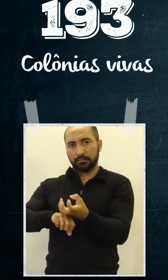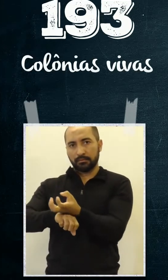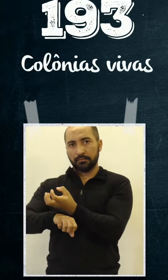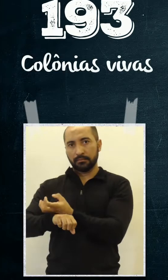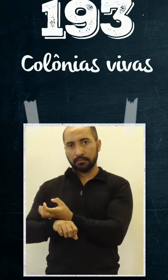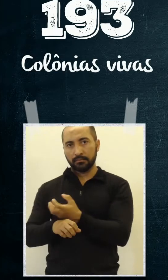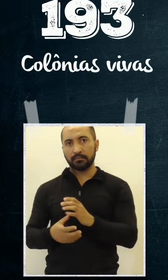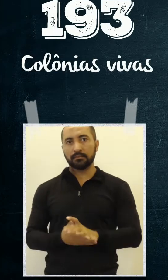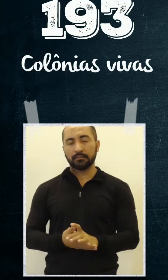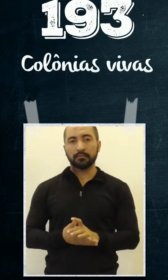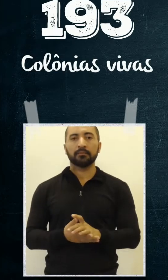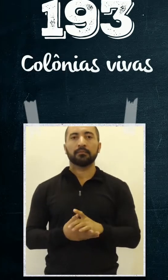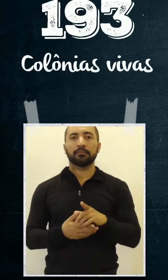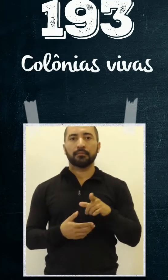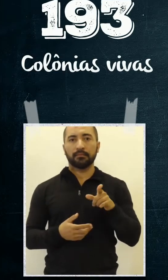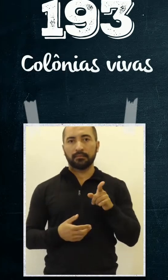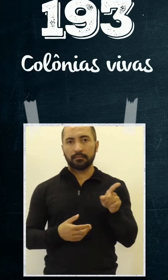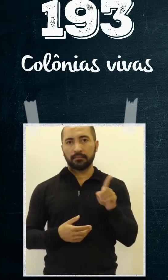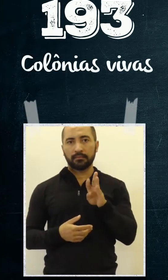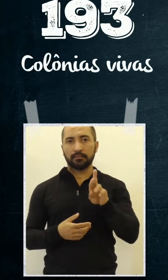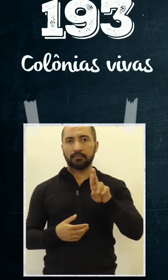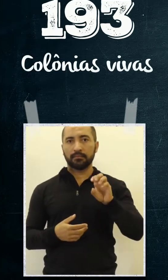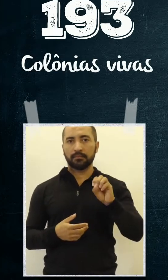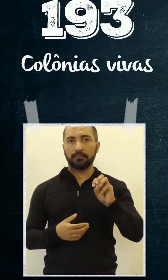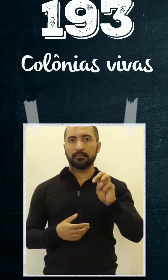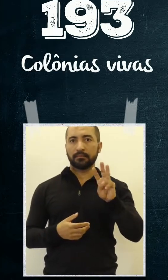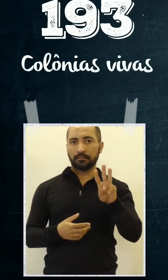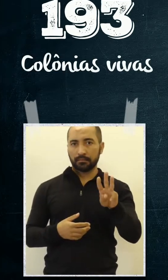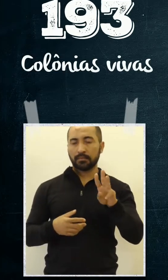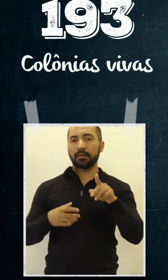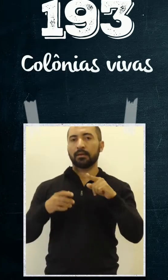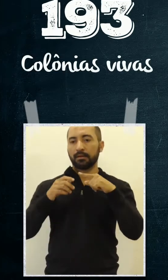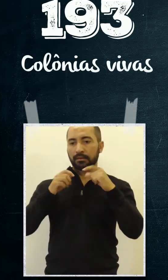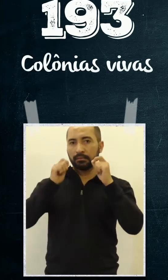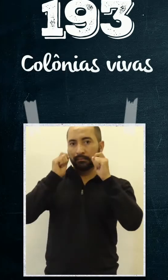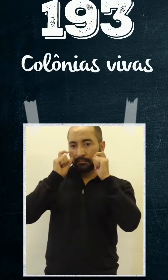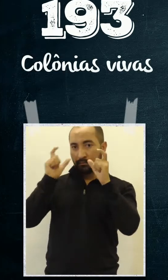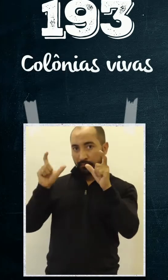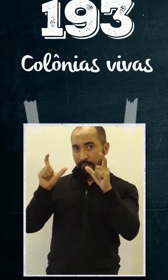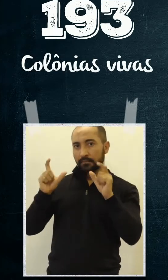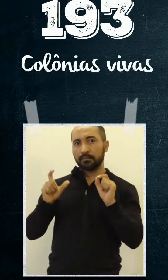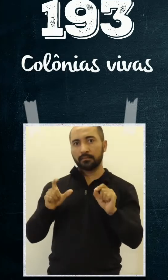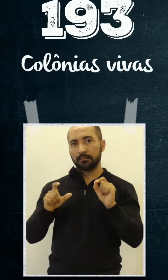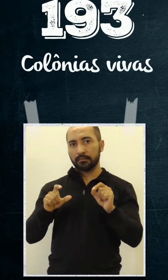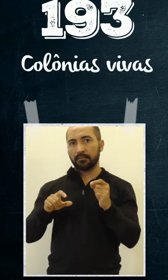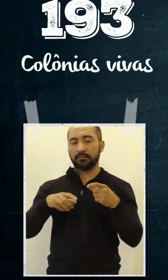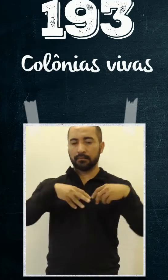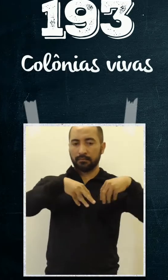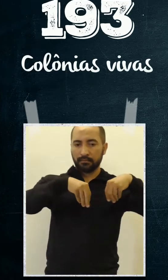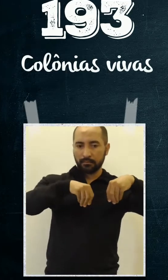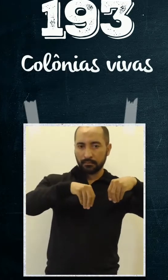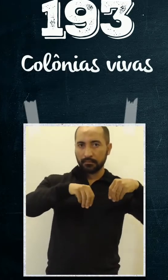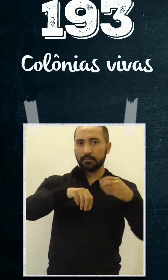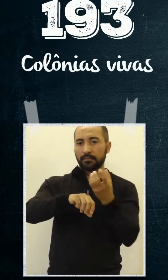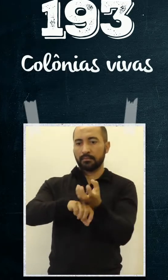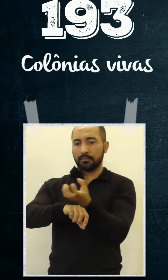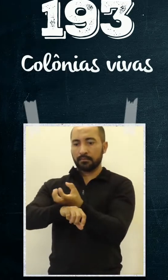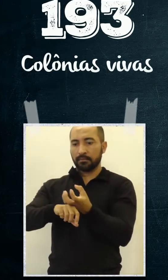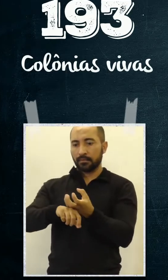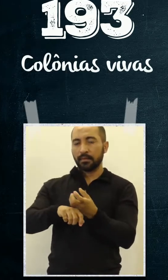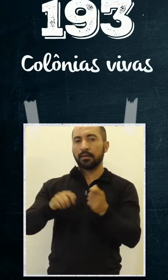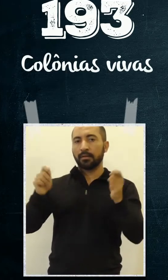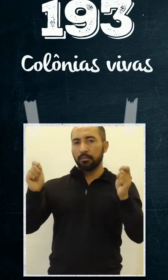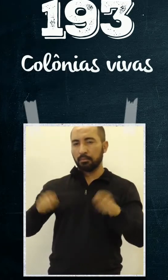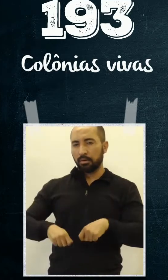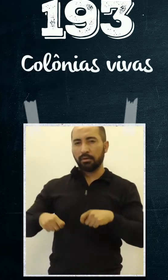valores superiores a 50 microgramas por centímetro ao quadrado ao dia em potências negativas podem levar a situações catastróficas, o que